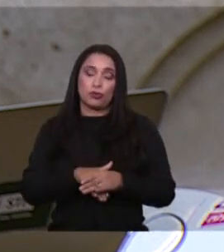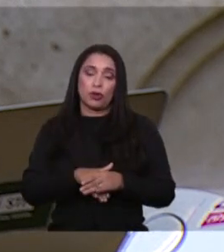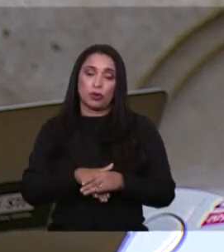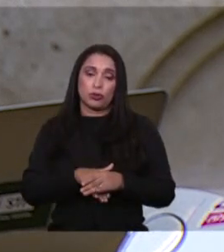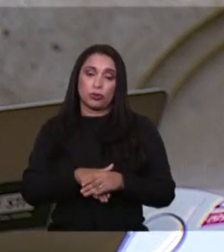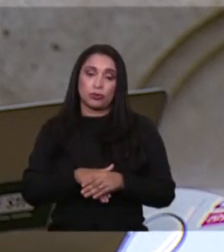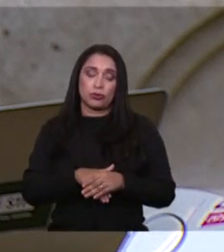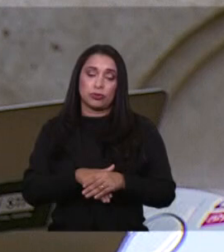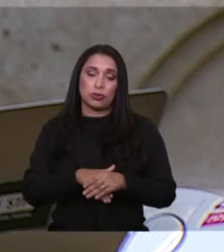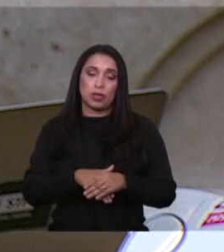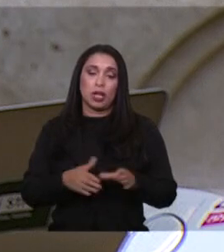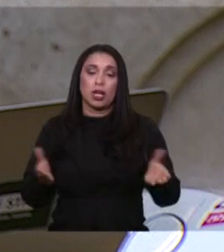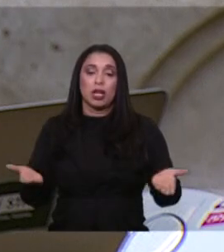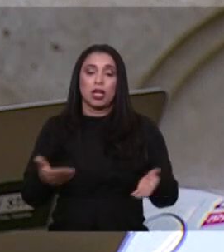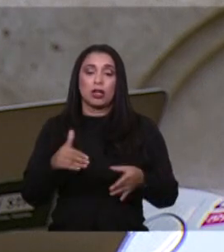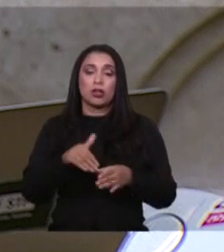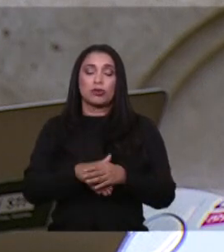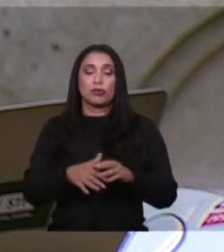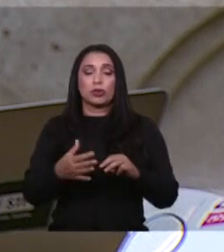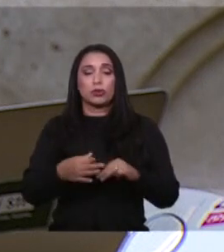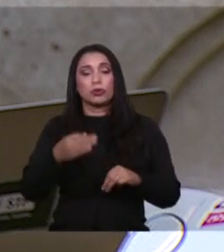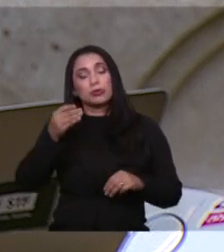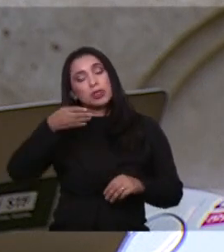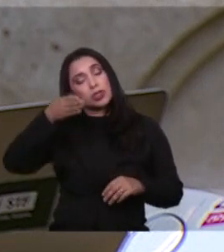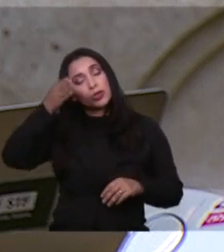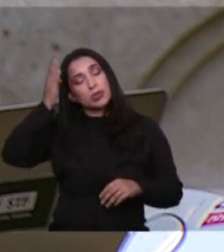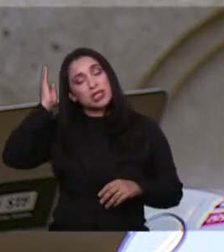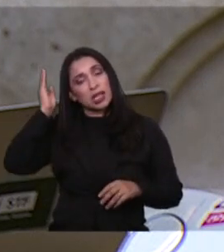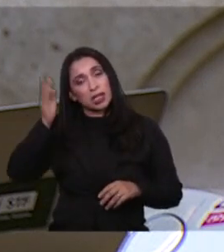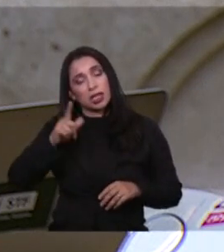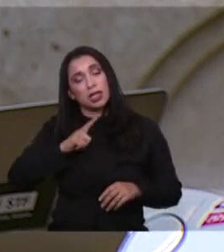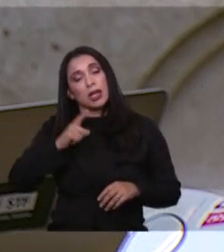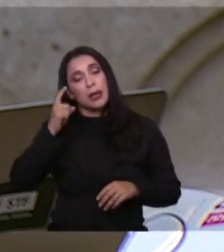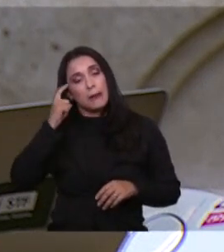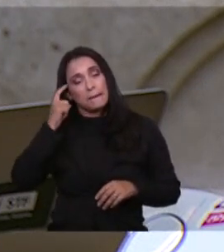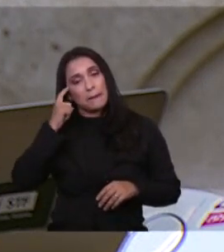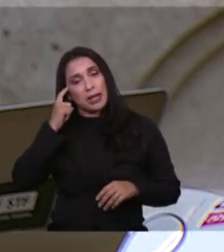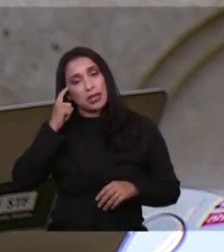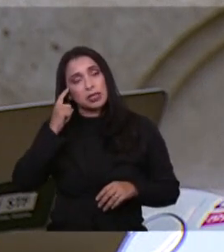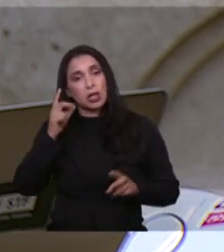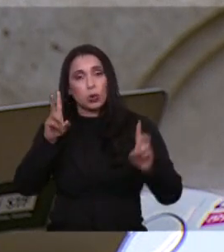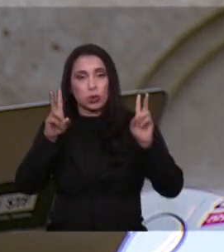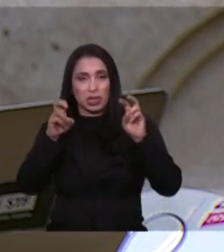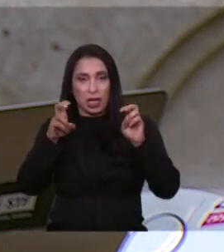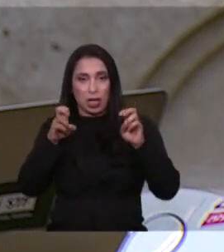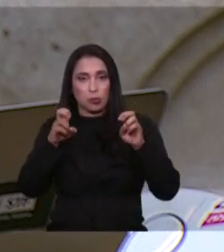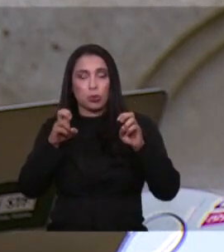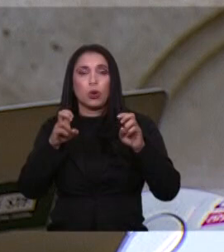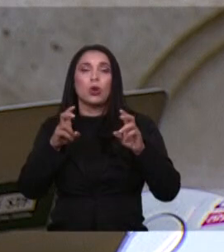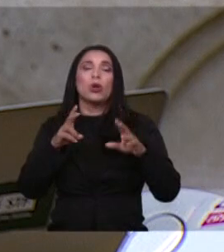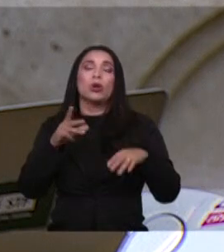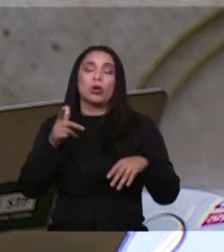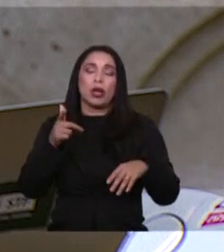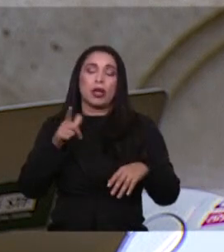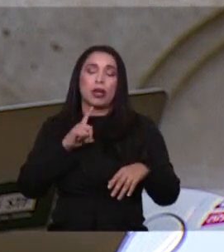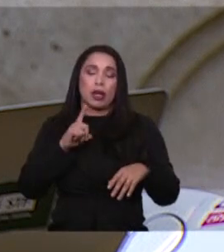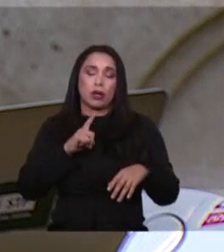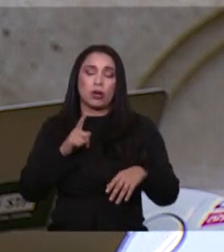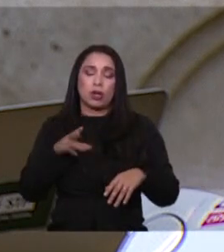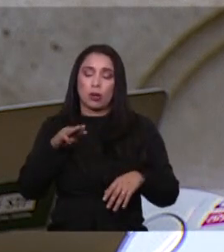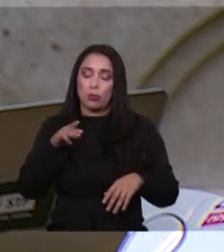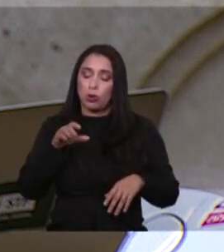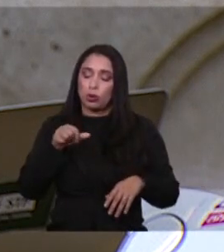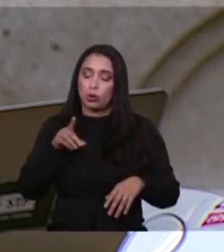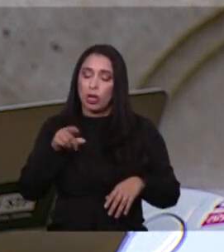Ministro Cristiano Zanin, Vossa Excelência acha que devemos reabrir a questão da modulação e